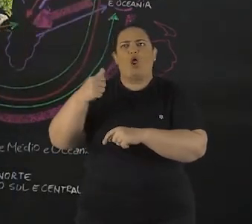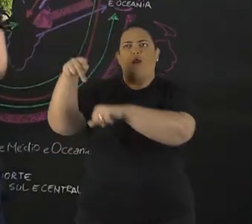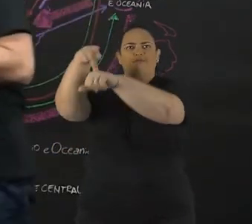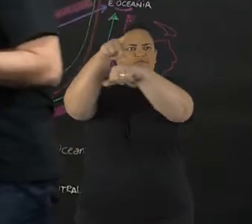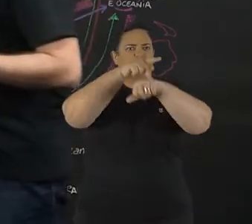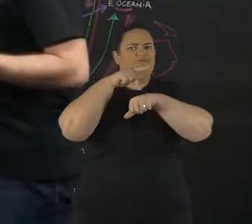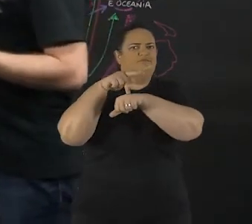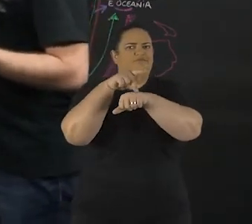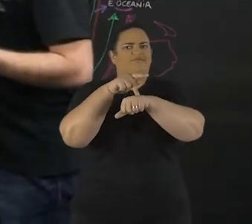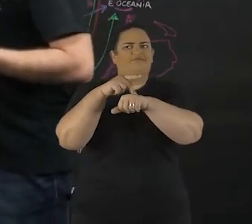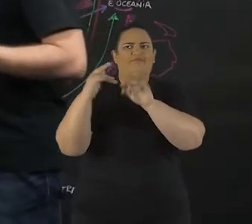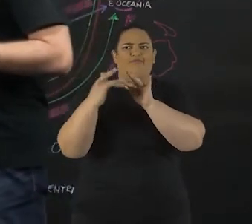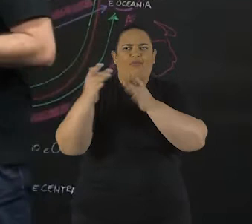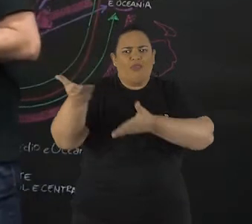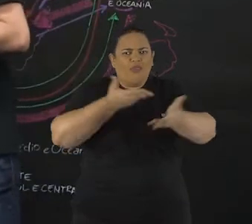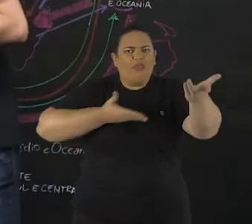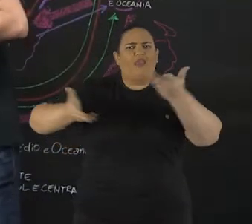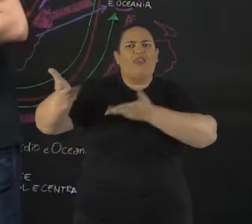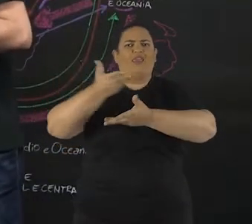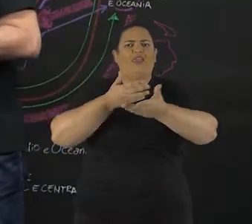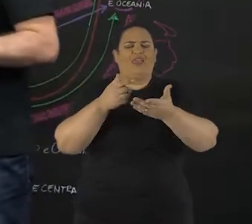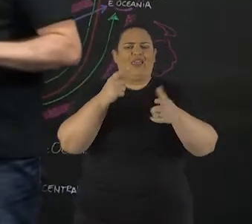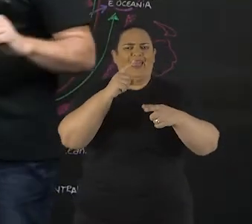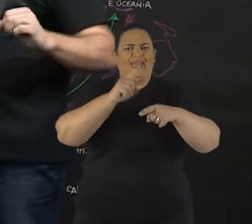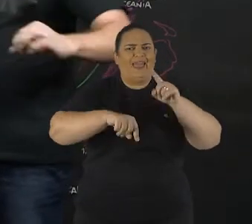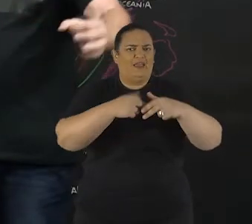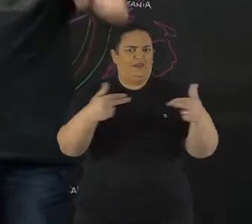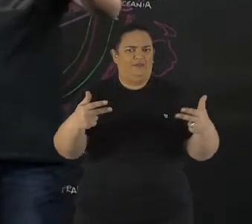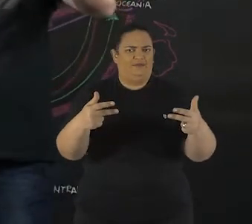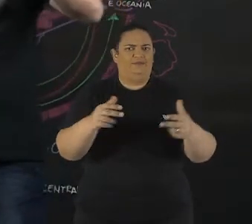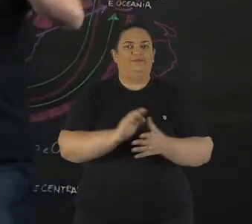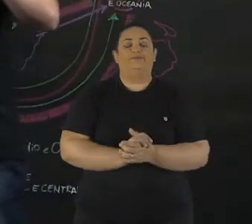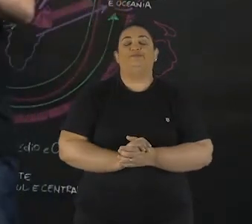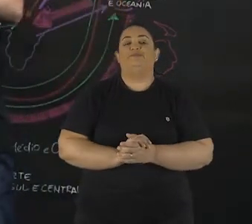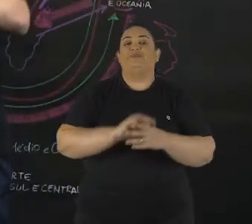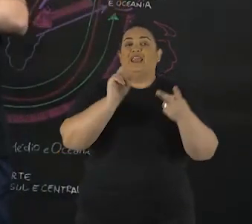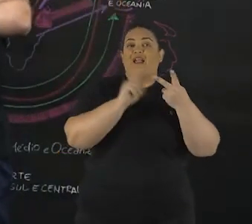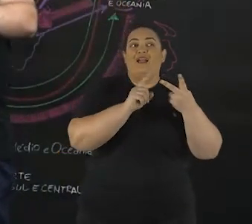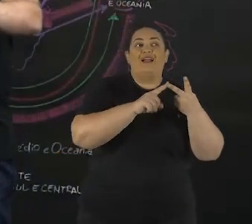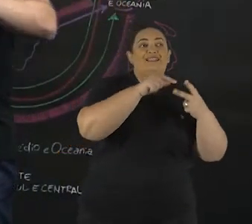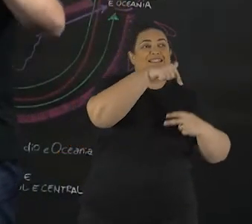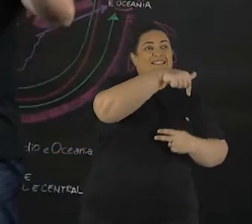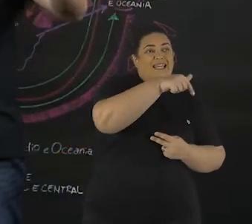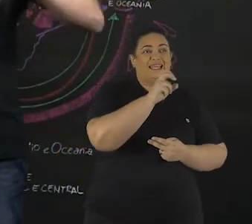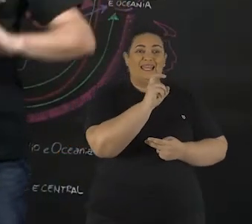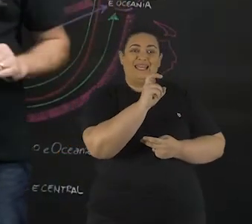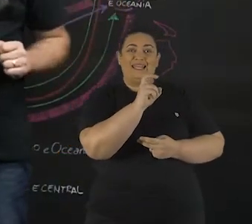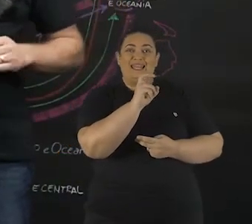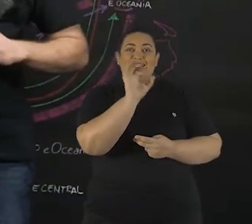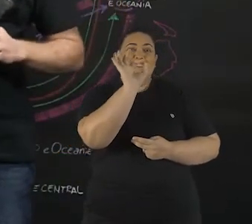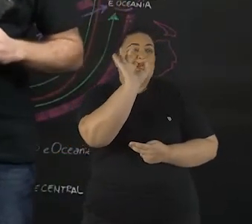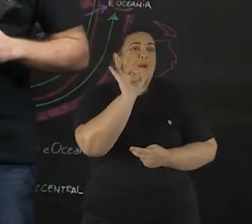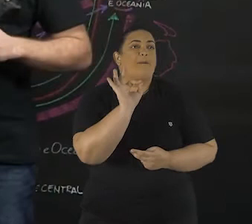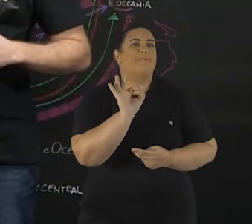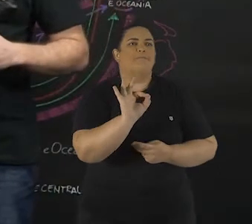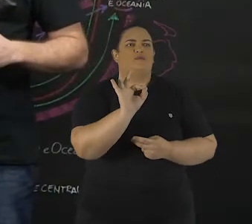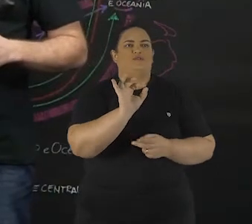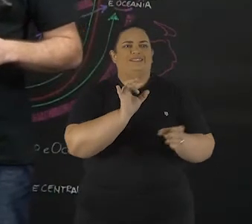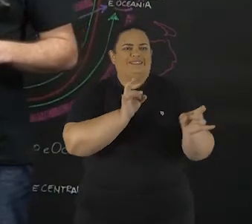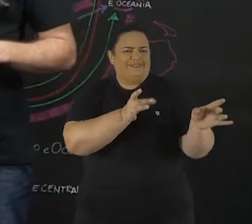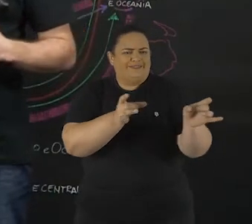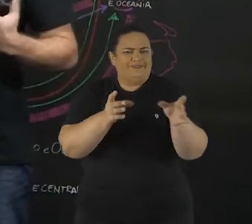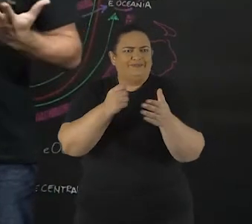países, ok? 75% do comércio mundial é feito por via marítima. Vamos levar em